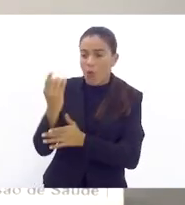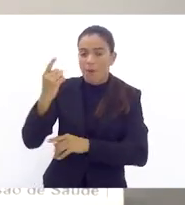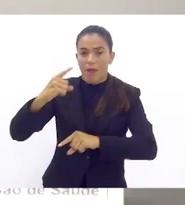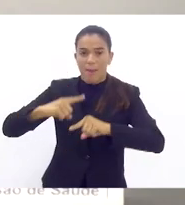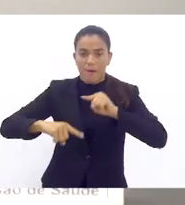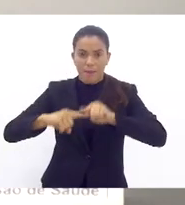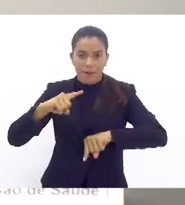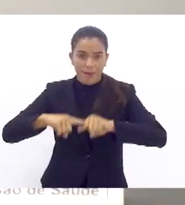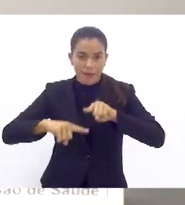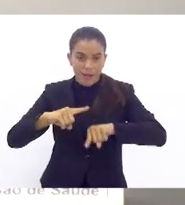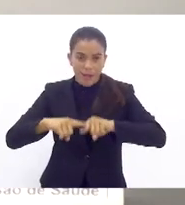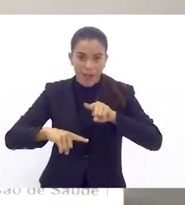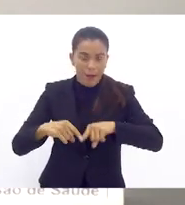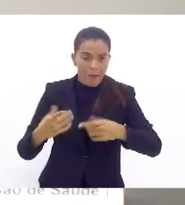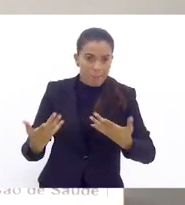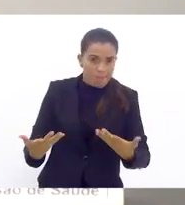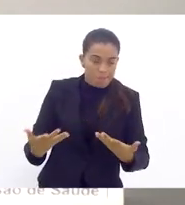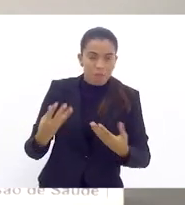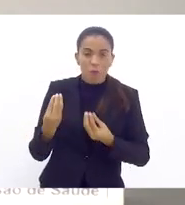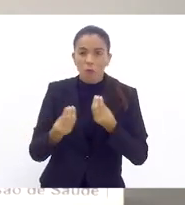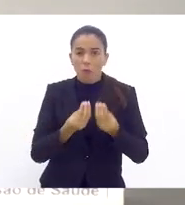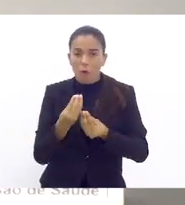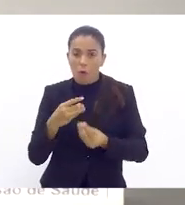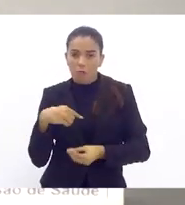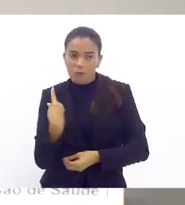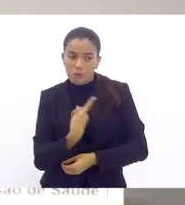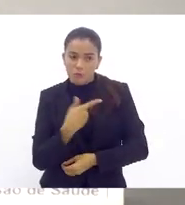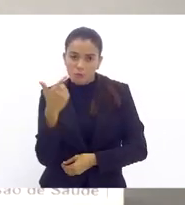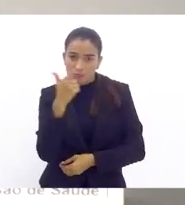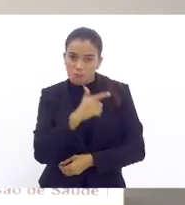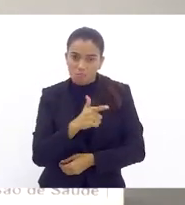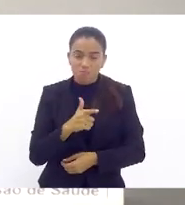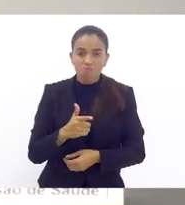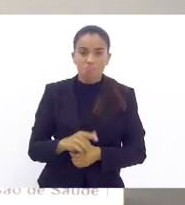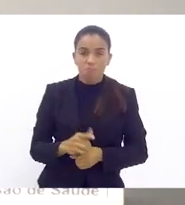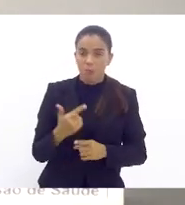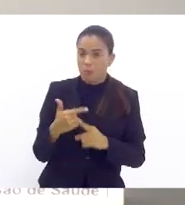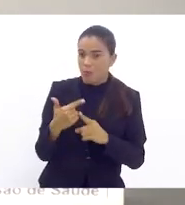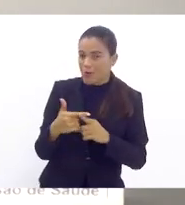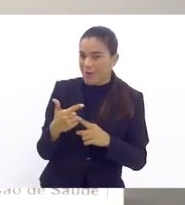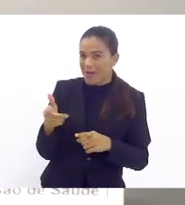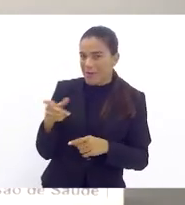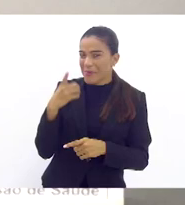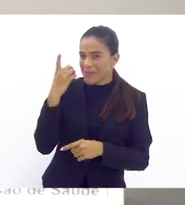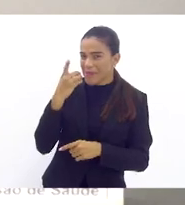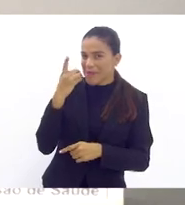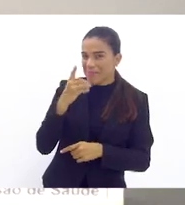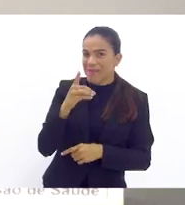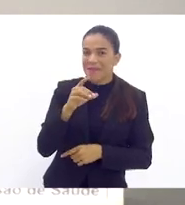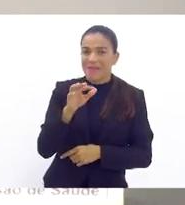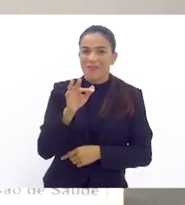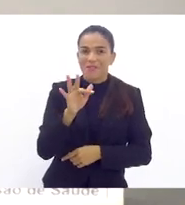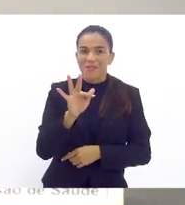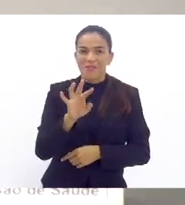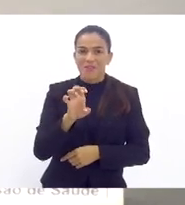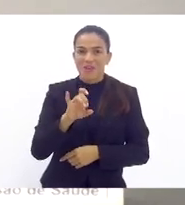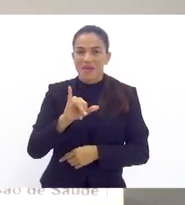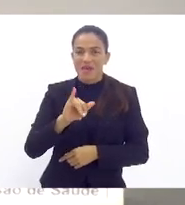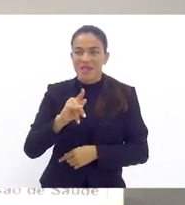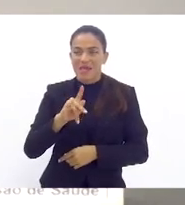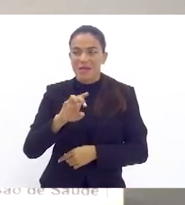né, como a gente pode fazer isso? Porque essa observação que faz o deputado Felipe Poubel é